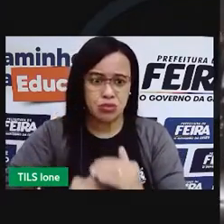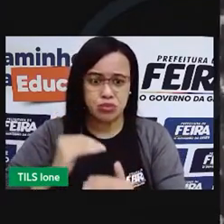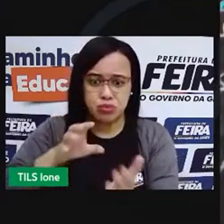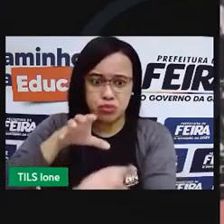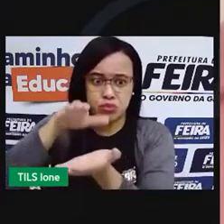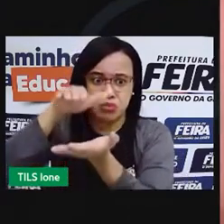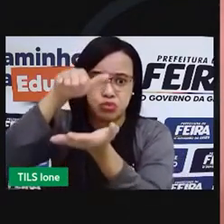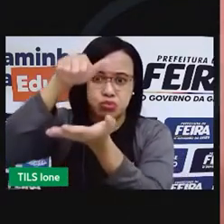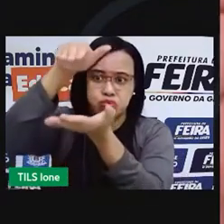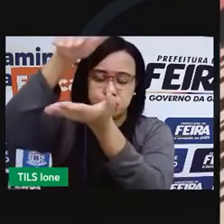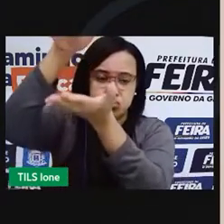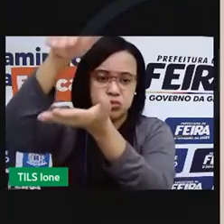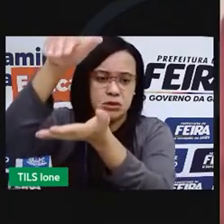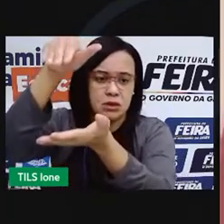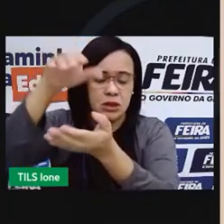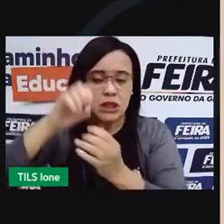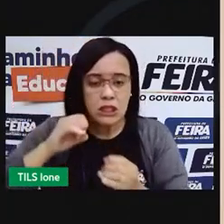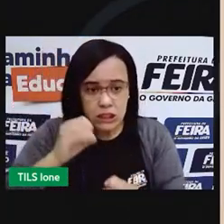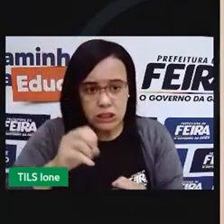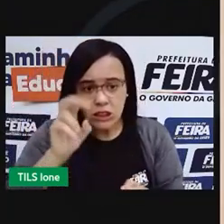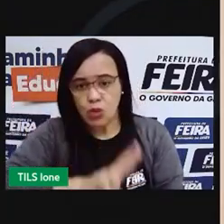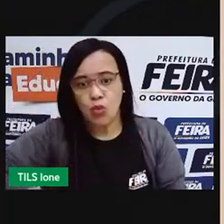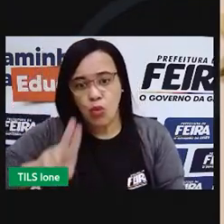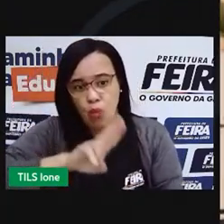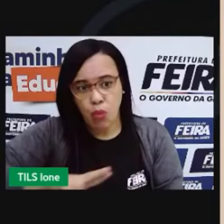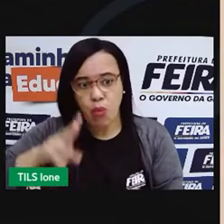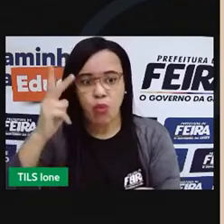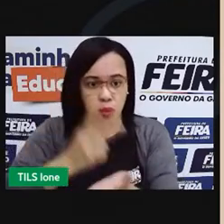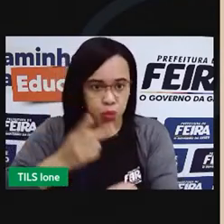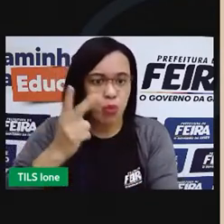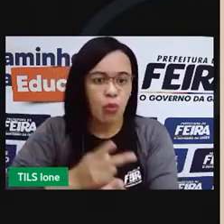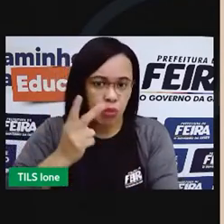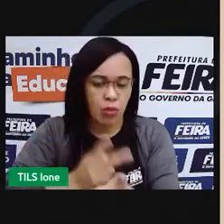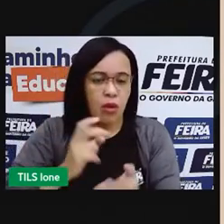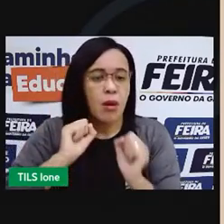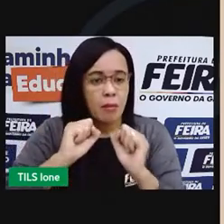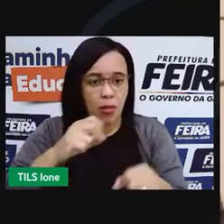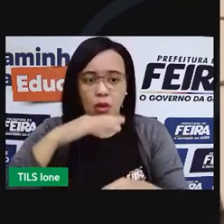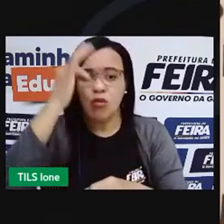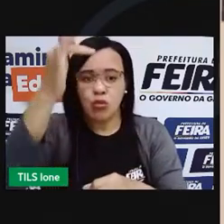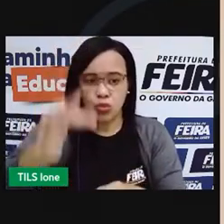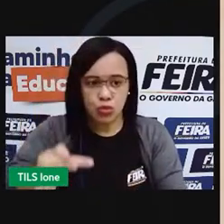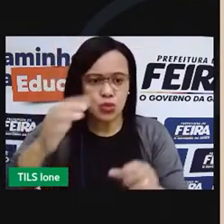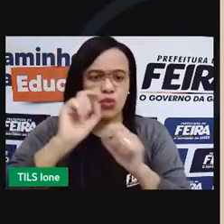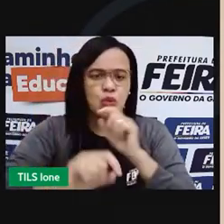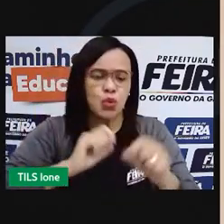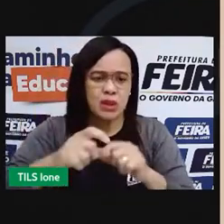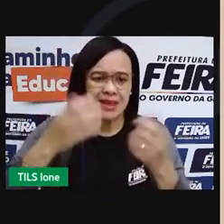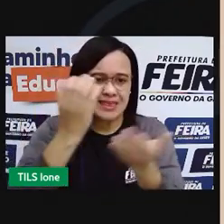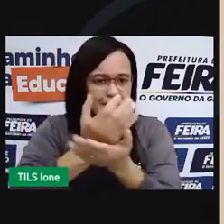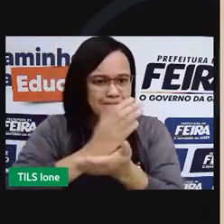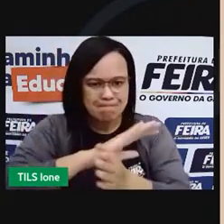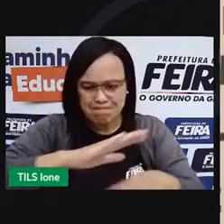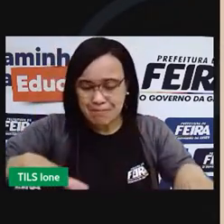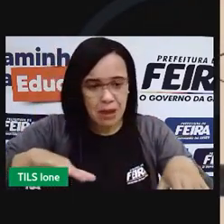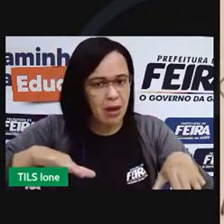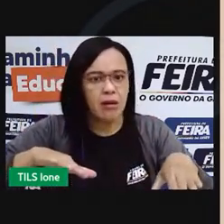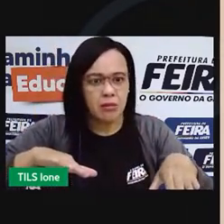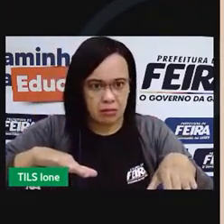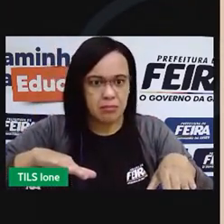podem acabar. Hoje, para manter o padrão de consumo médio do brasileiro, precisamos dos recursos de um planeta e